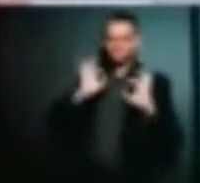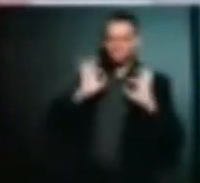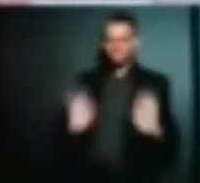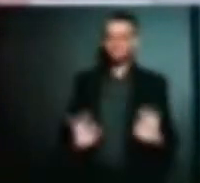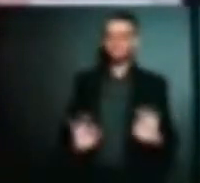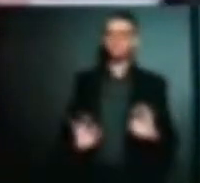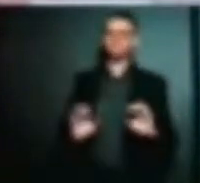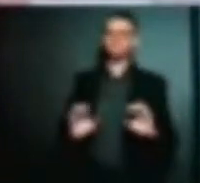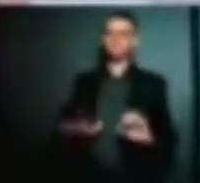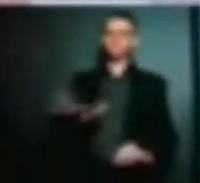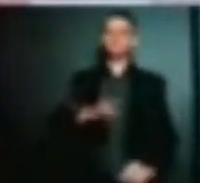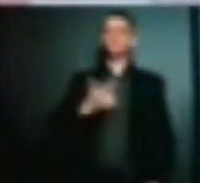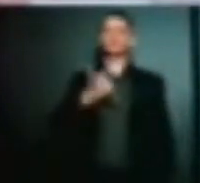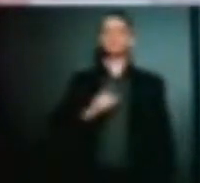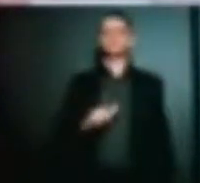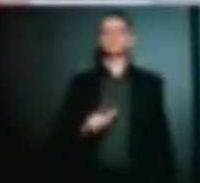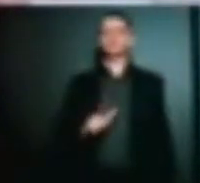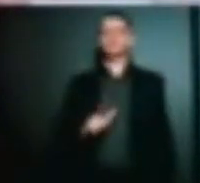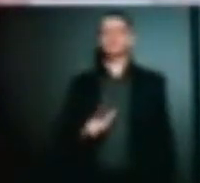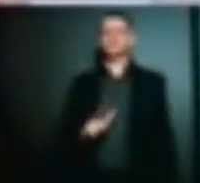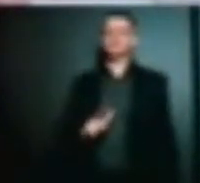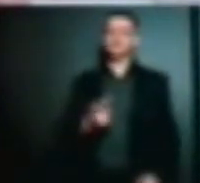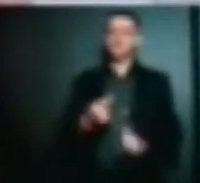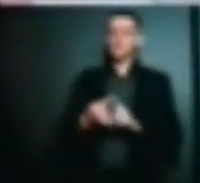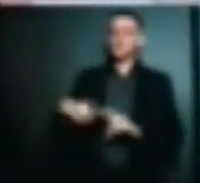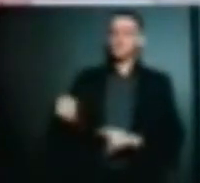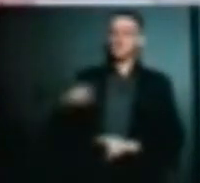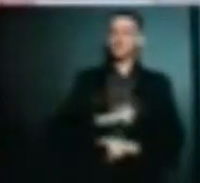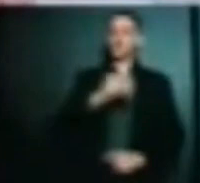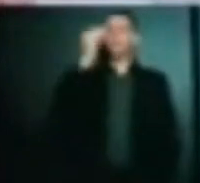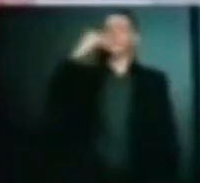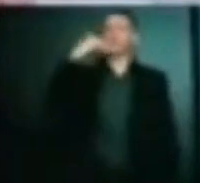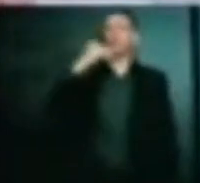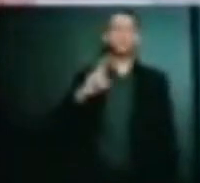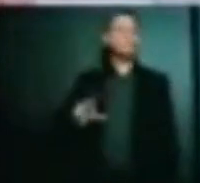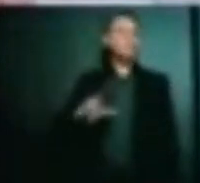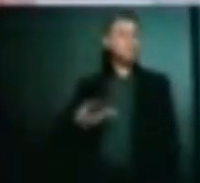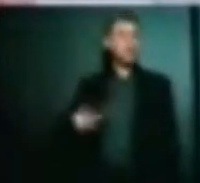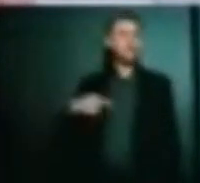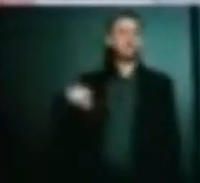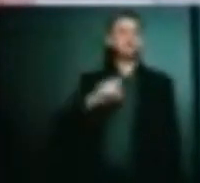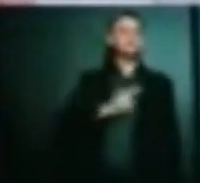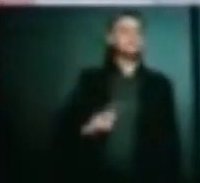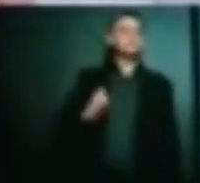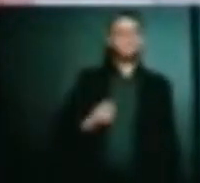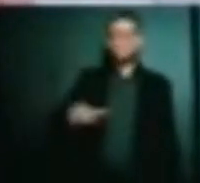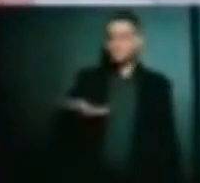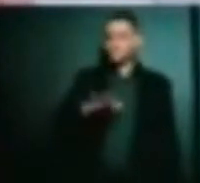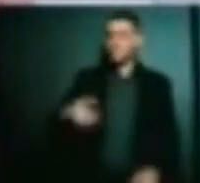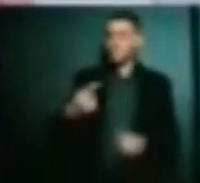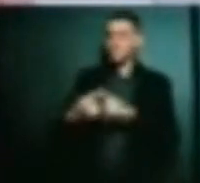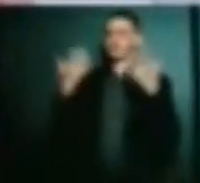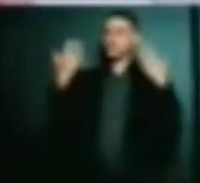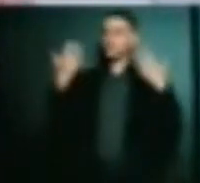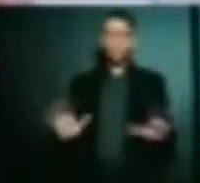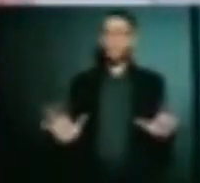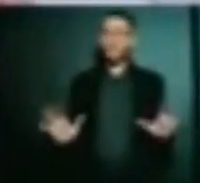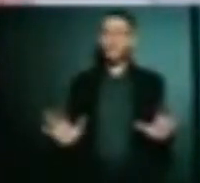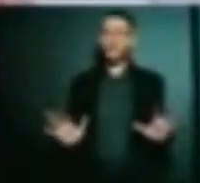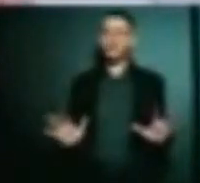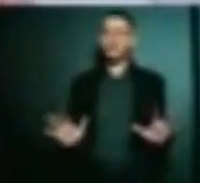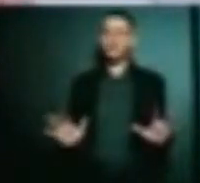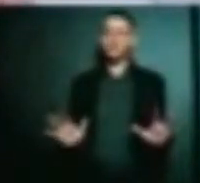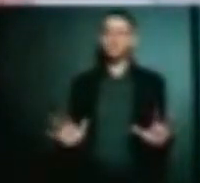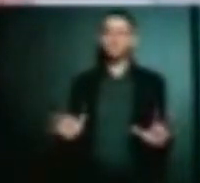um espaço, elas conseguem, porque nós não somos incompetentes. Se nós não estamos naquele espaço, é porque a gente não quer aquele espaço.